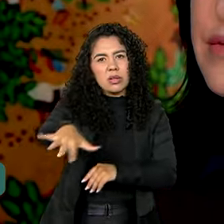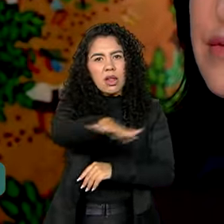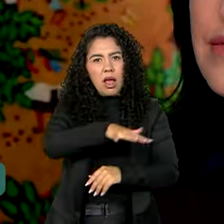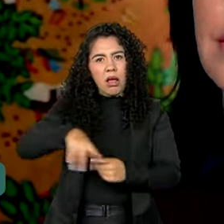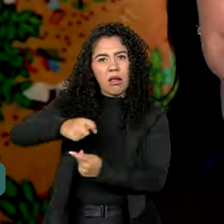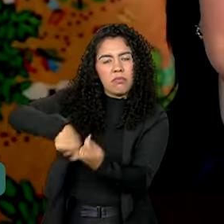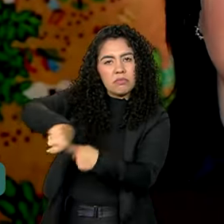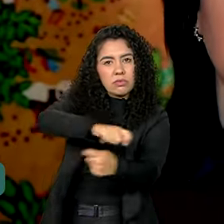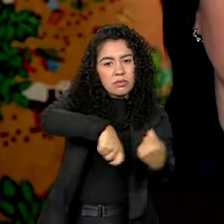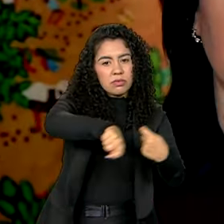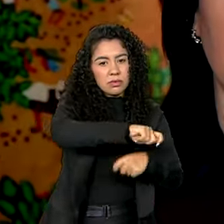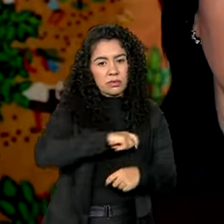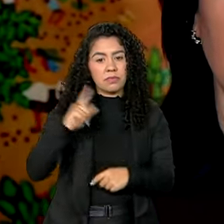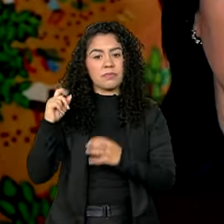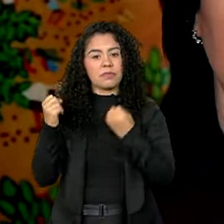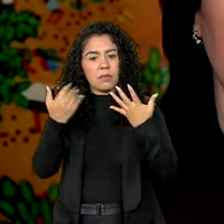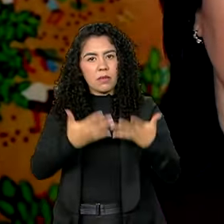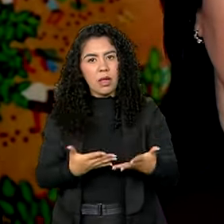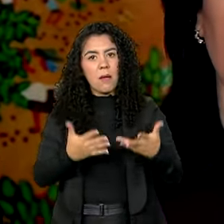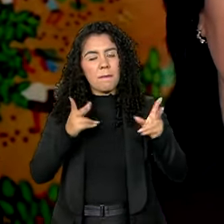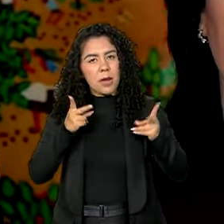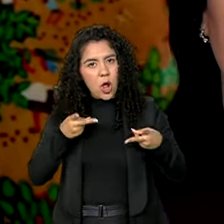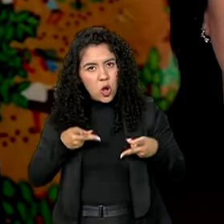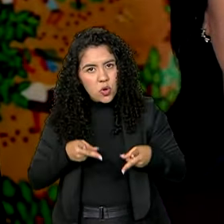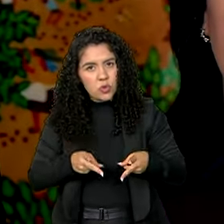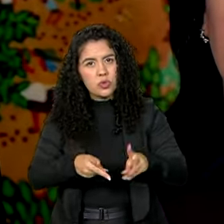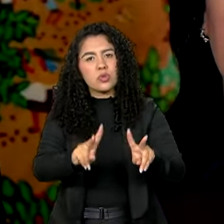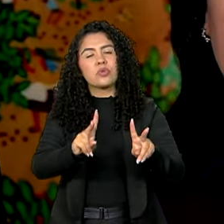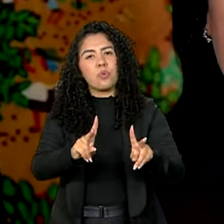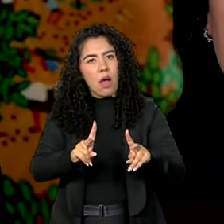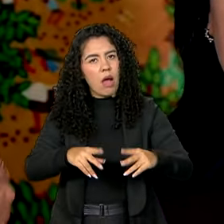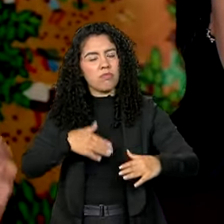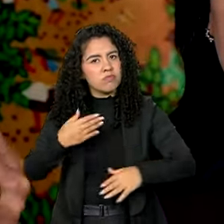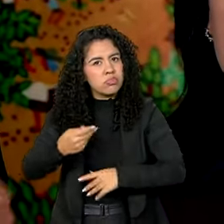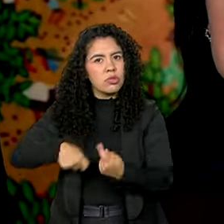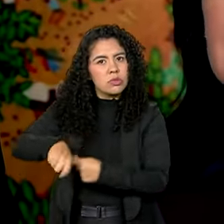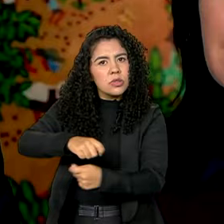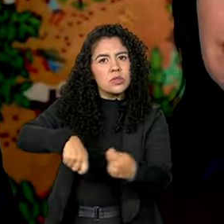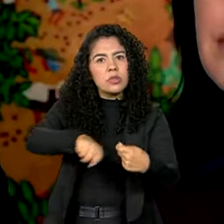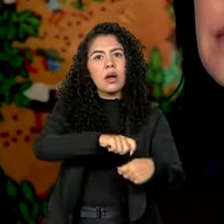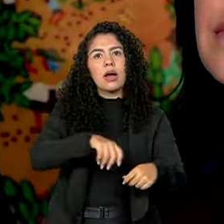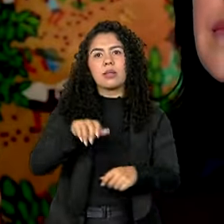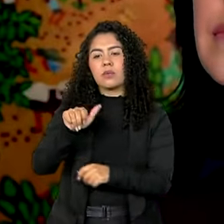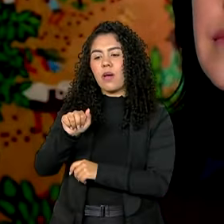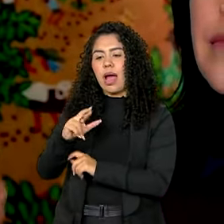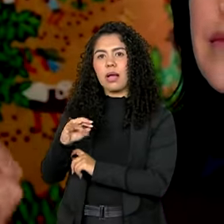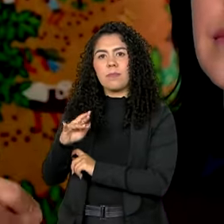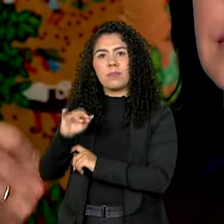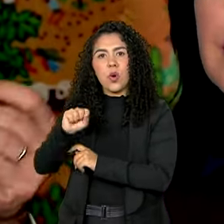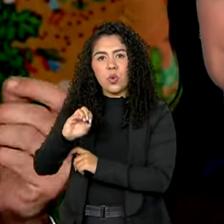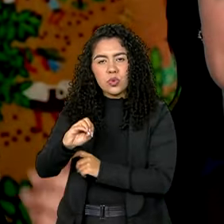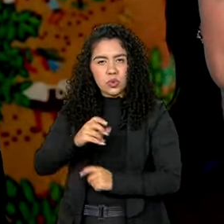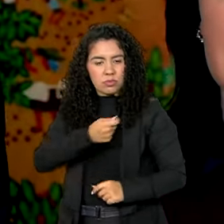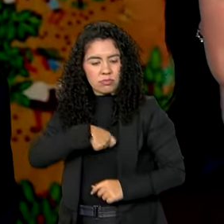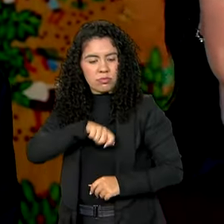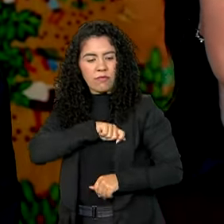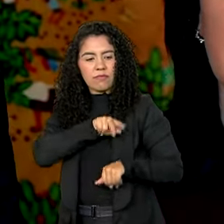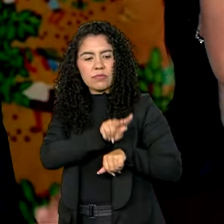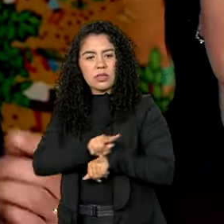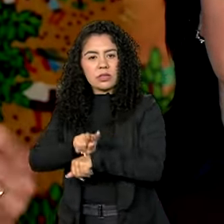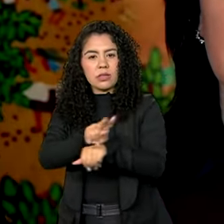ritmo do cumprimento do arcabo fiscal até o final do ano consistindo em 11,2